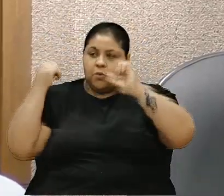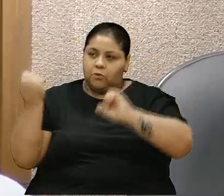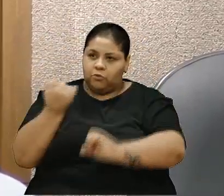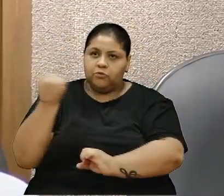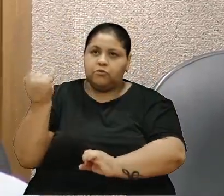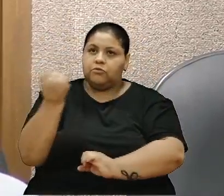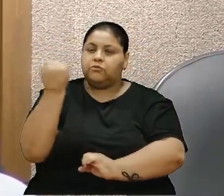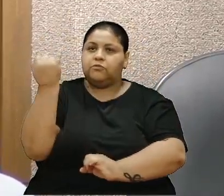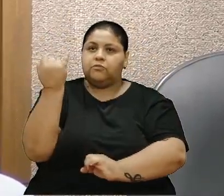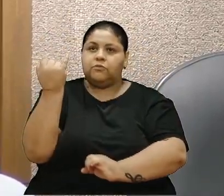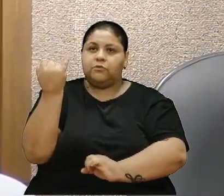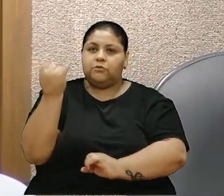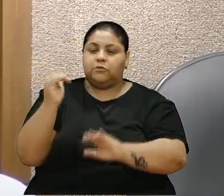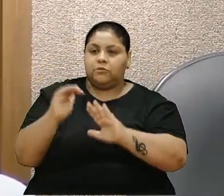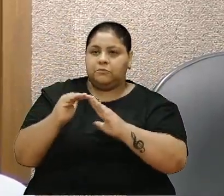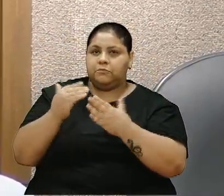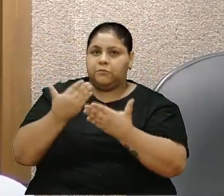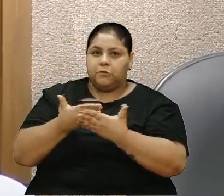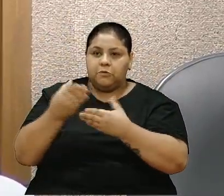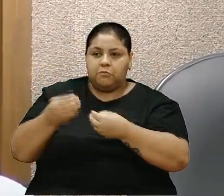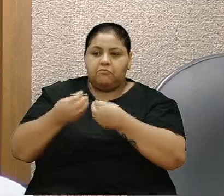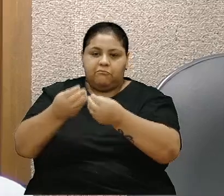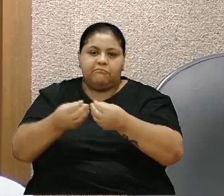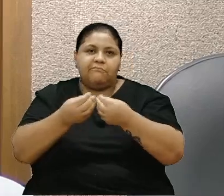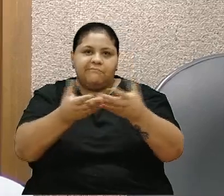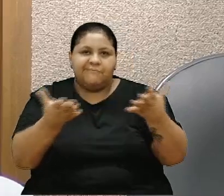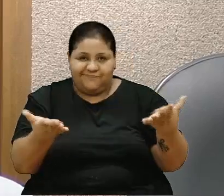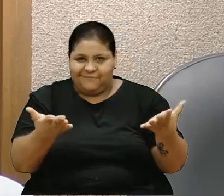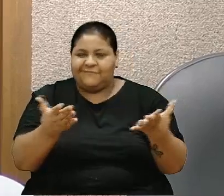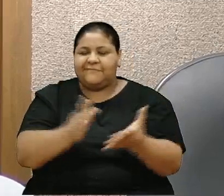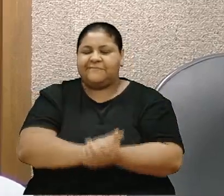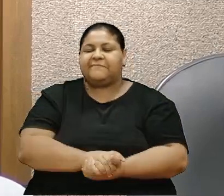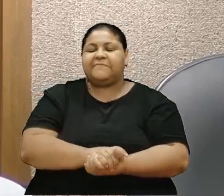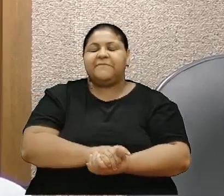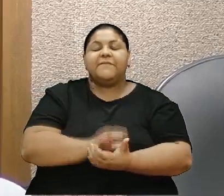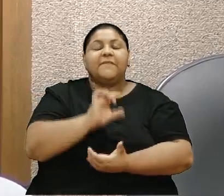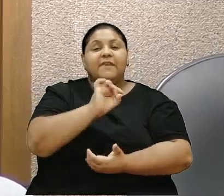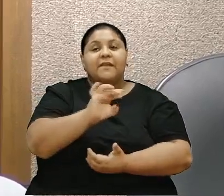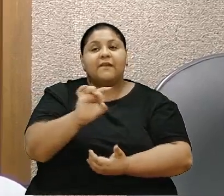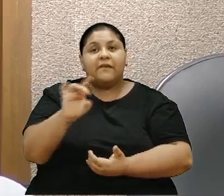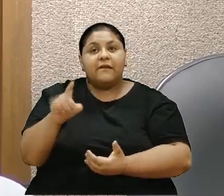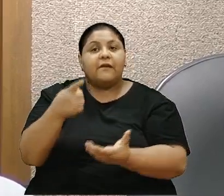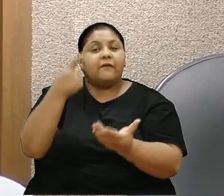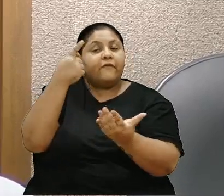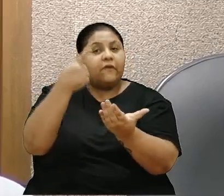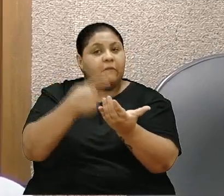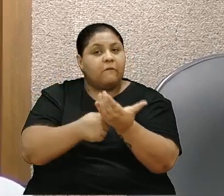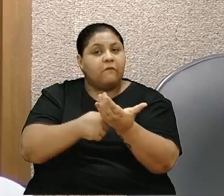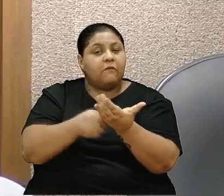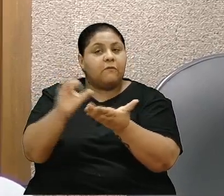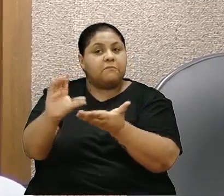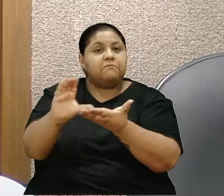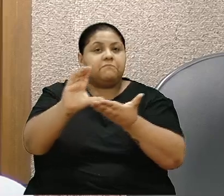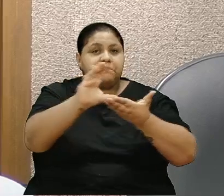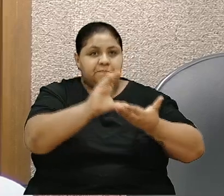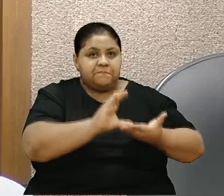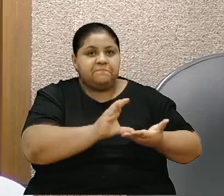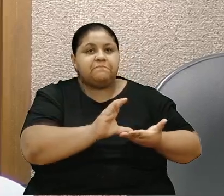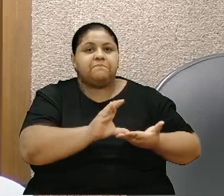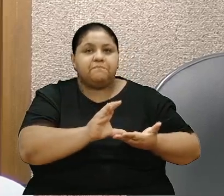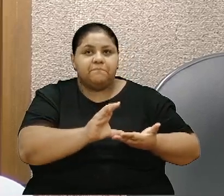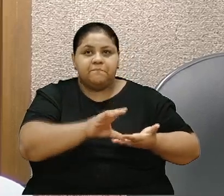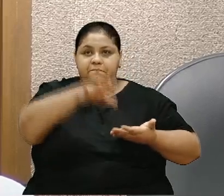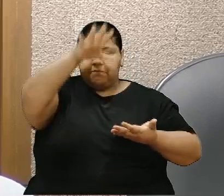na medida que essas escolas forem entregues, né, mas significa cada vez mais comprometimento de recursos, né, e